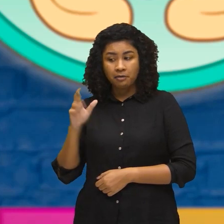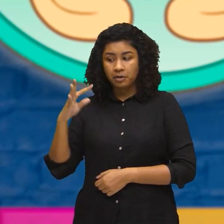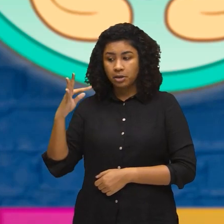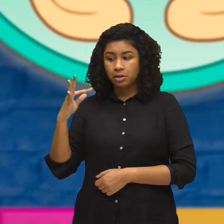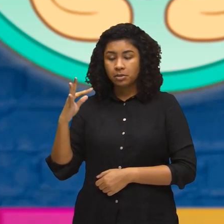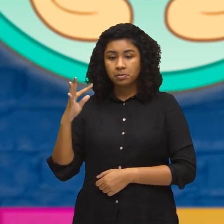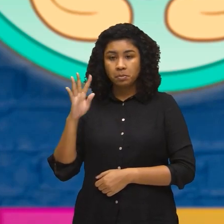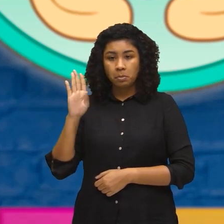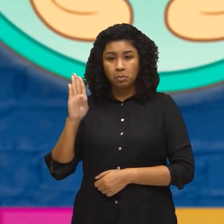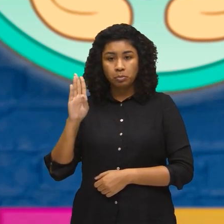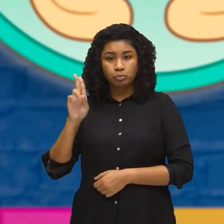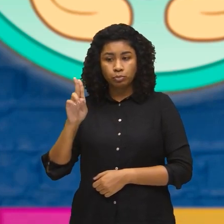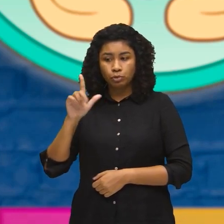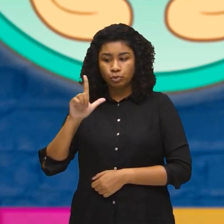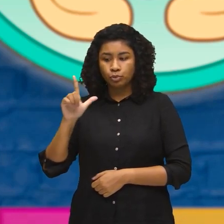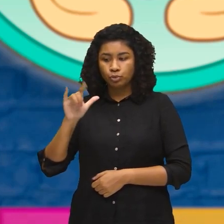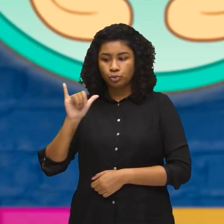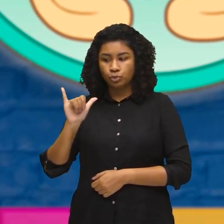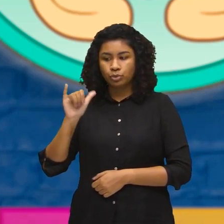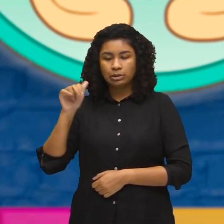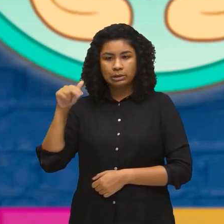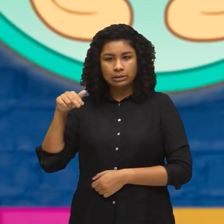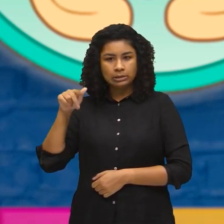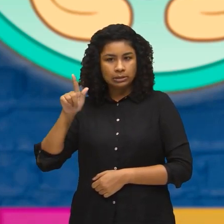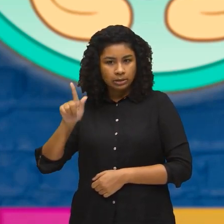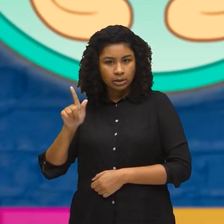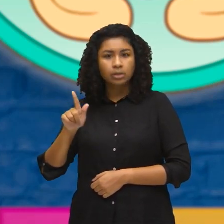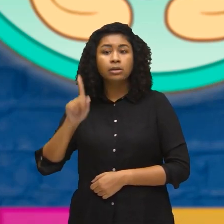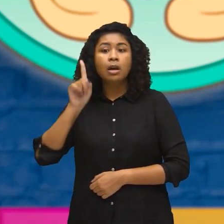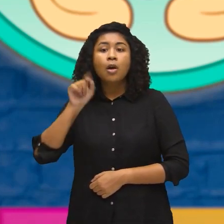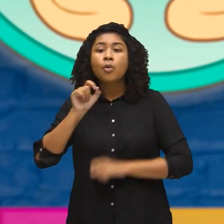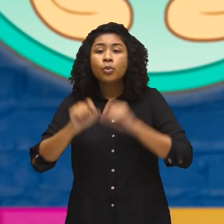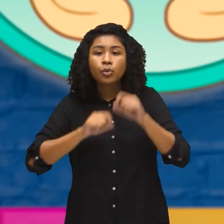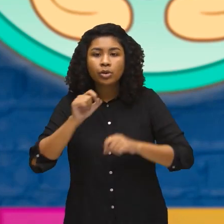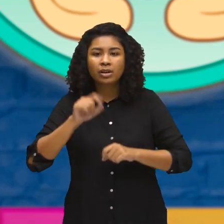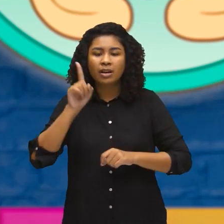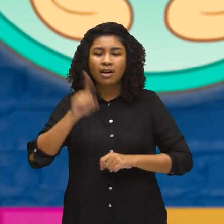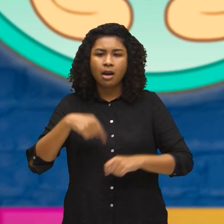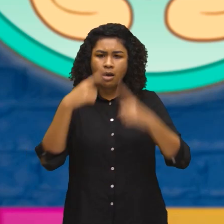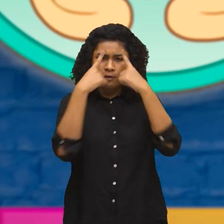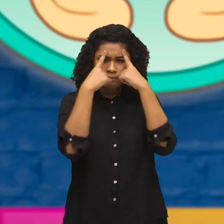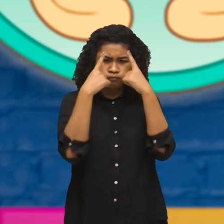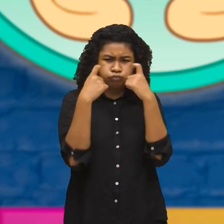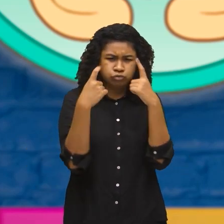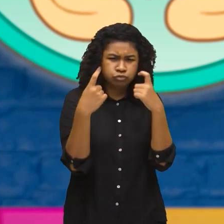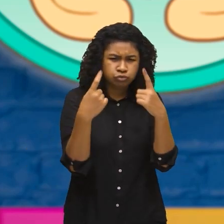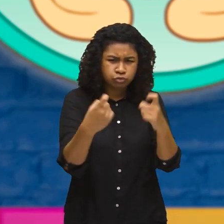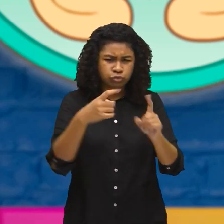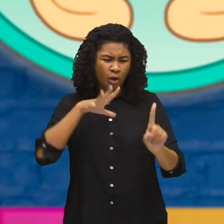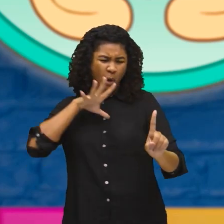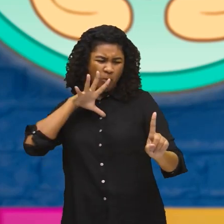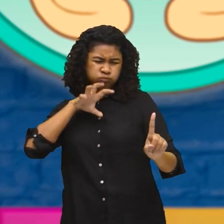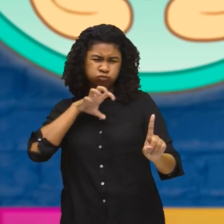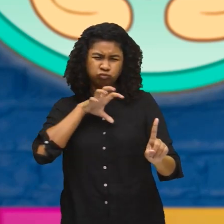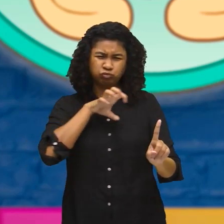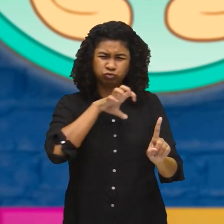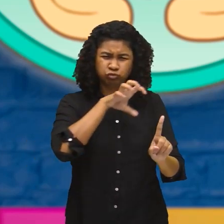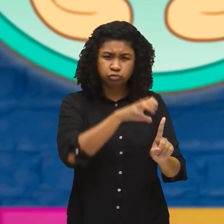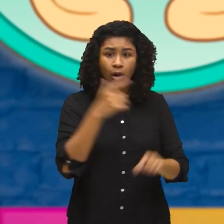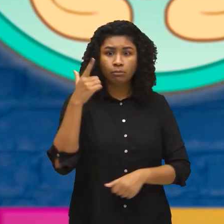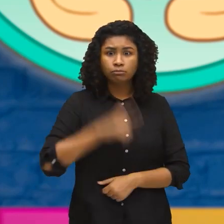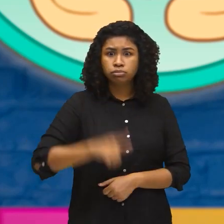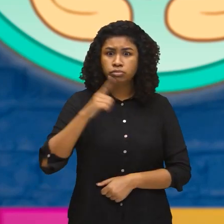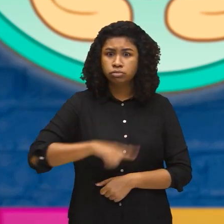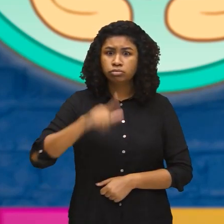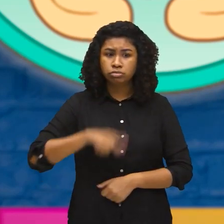inglesa que designa atos de agressão, intimidação, repetitivos contra um indivíduo que